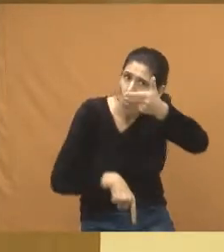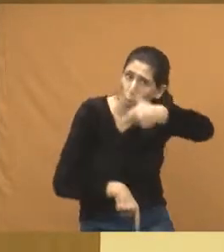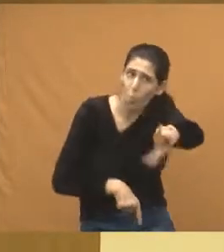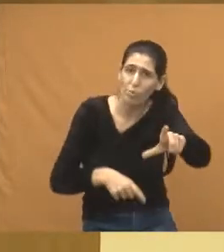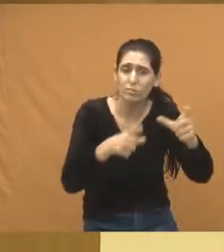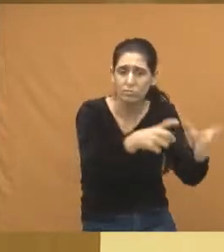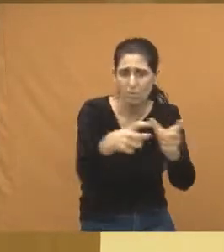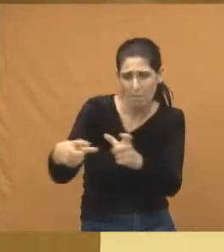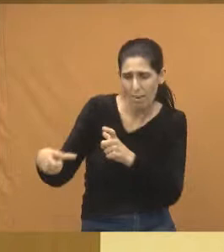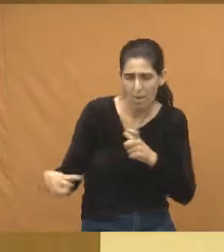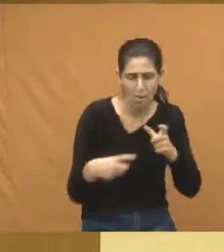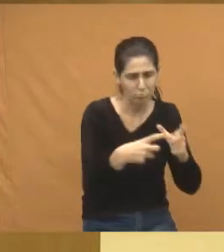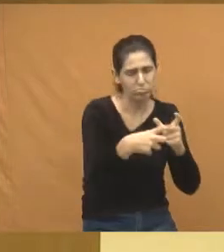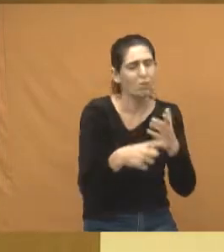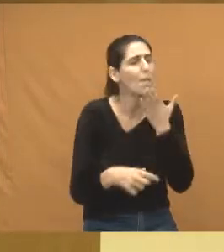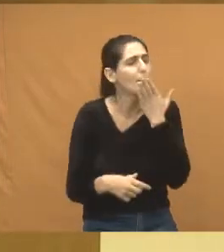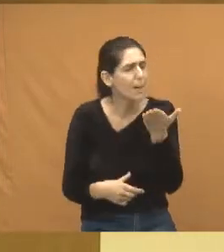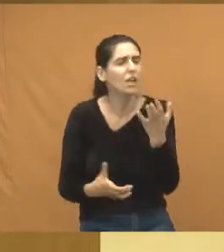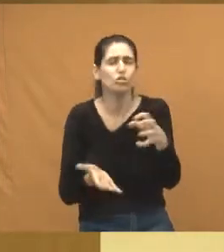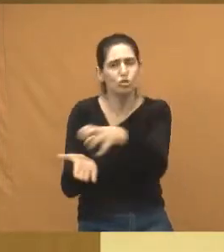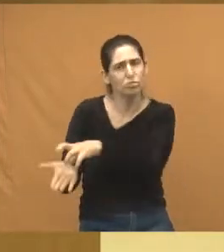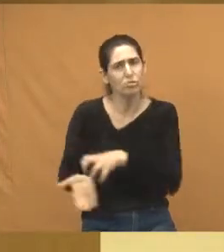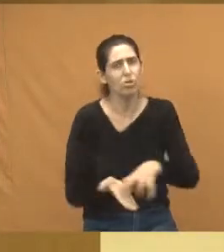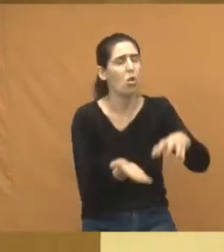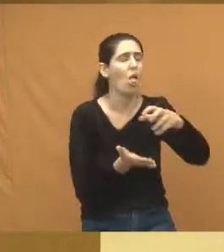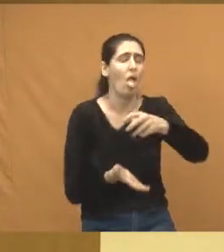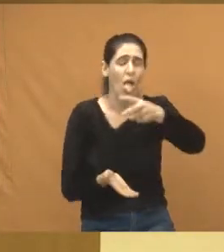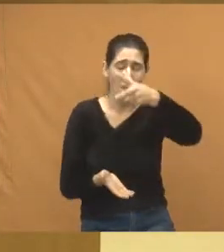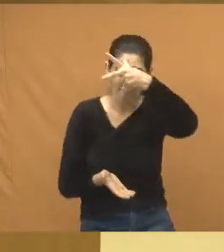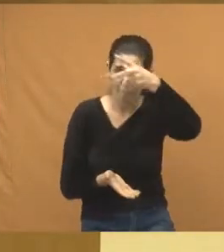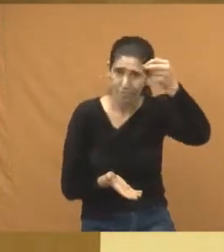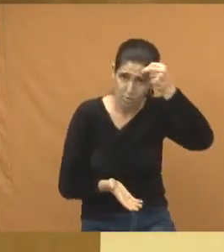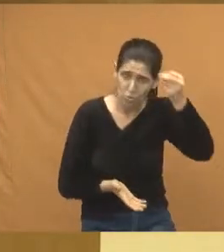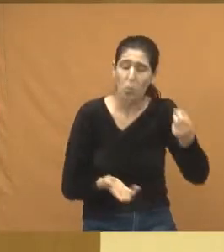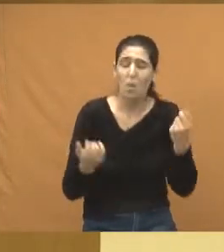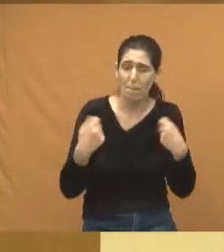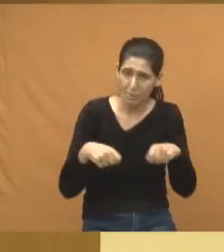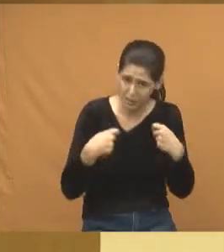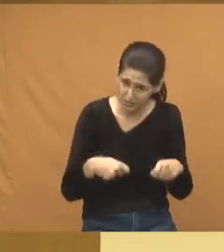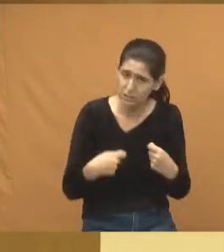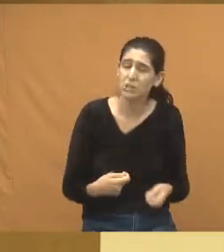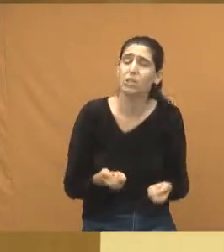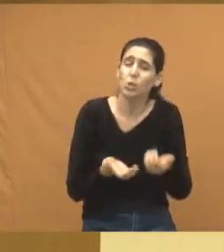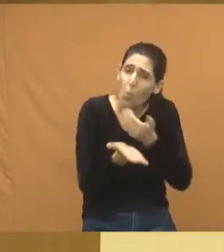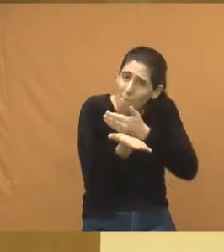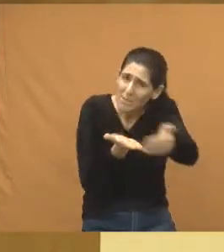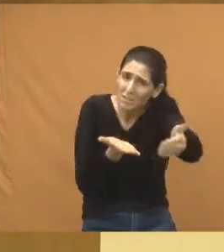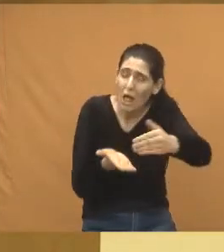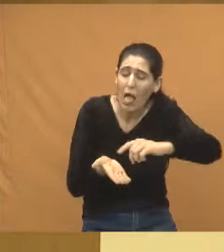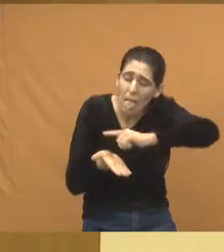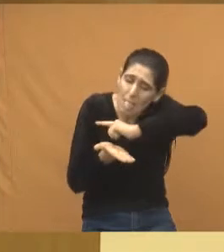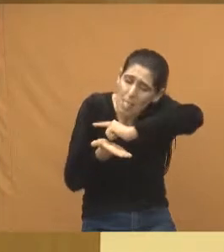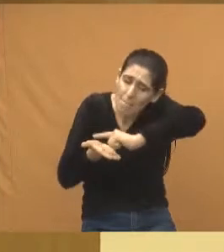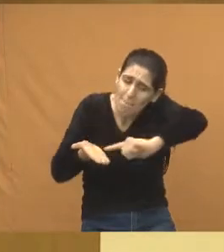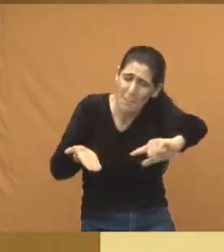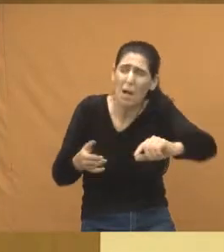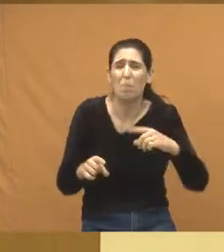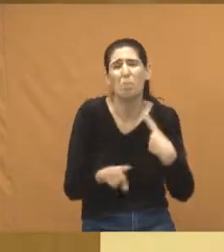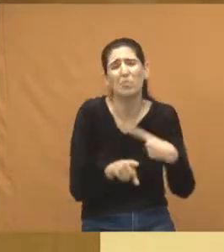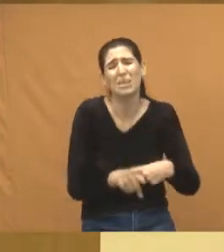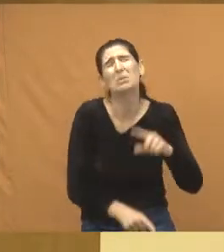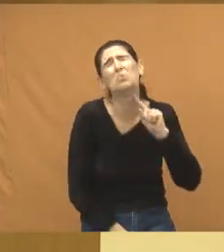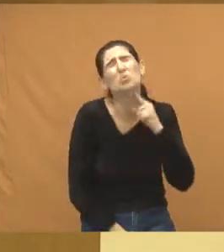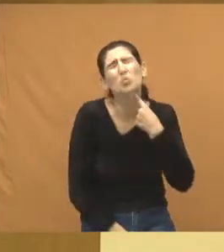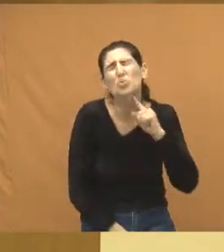suas secretarias envolvidas, que comece o nosso lugar pelo bairro Parque dos Sinos, porque eles ali carecem de uma